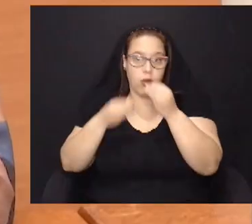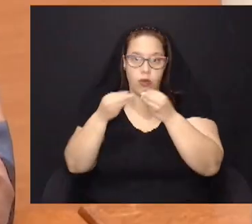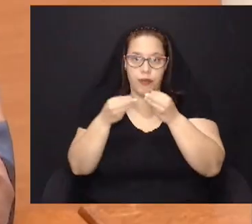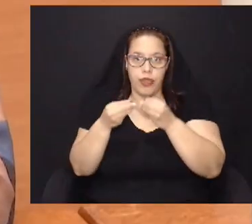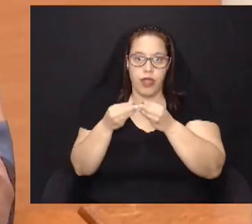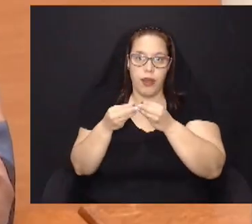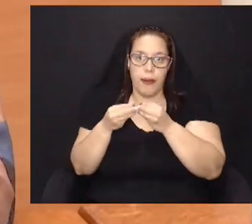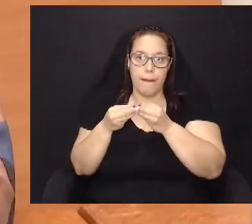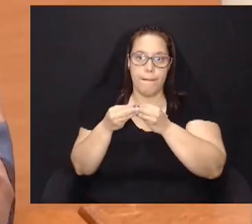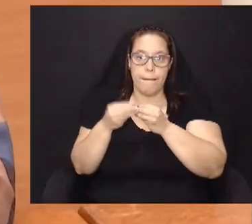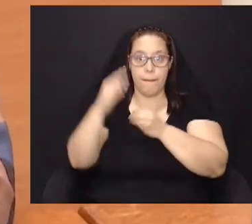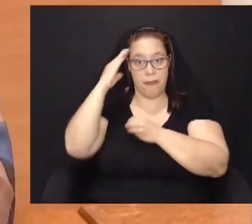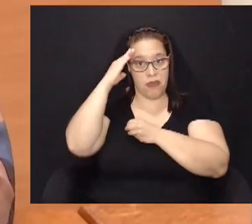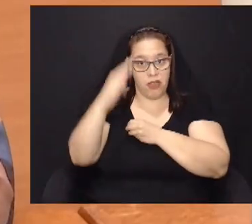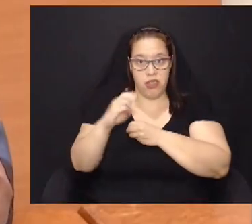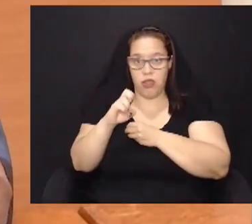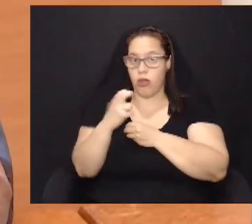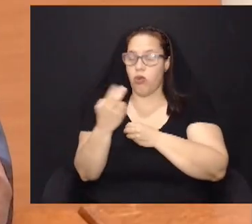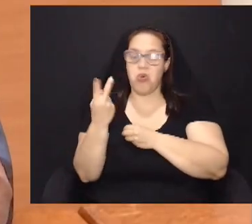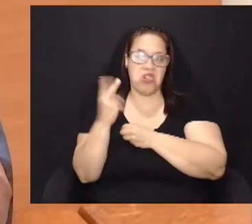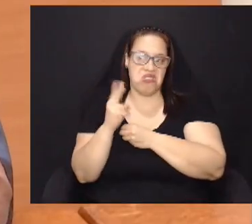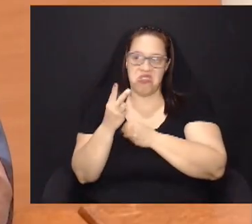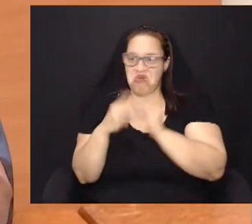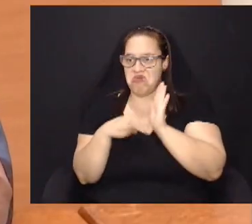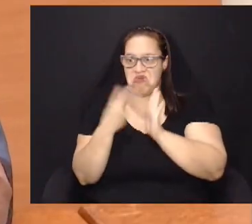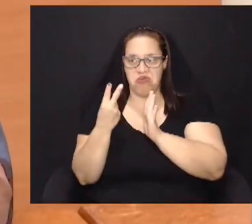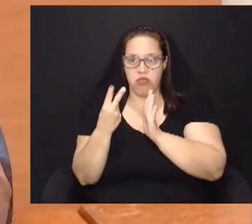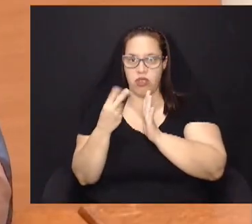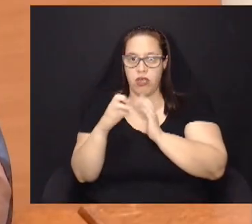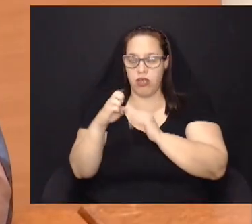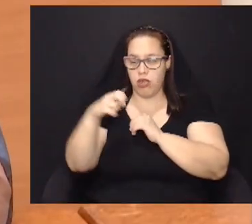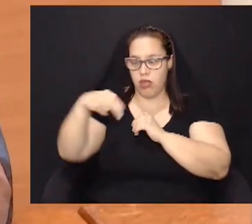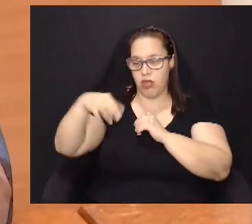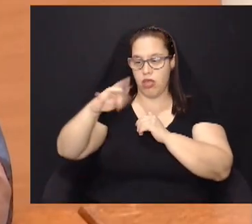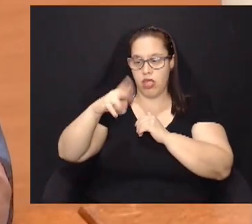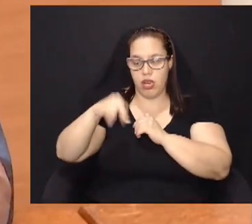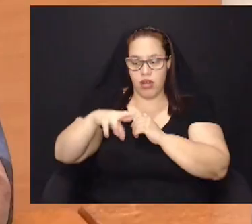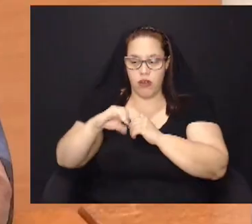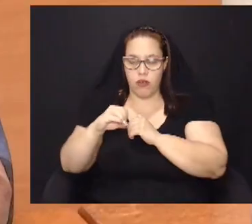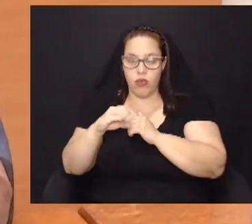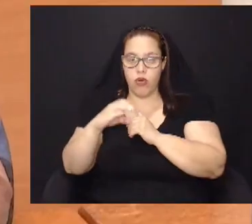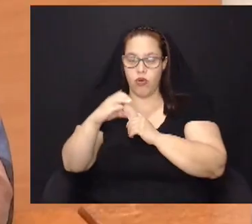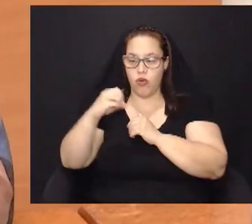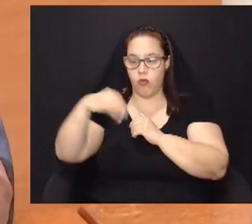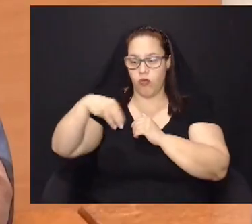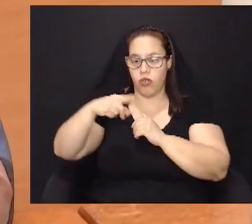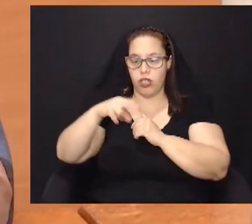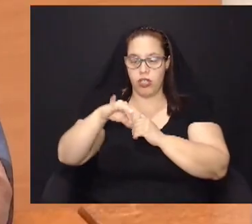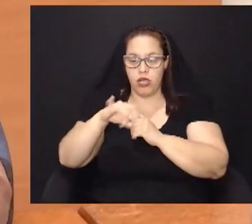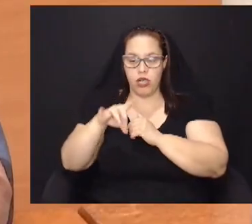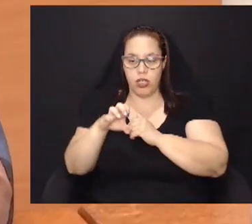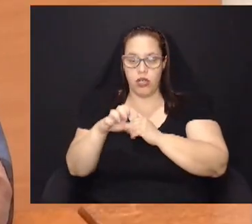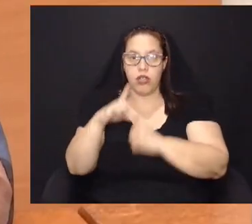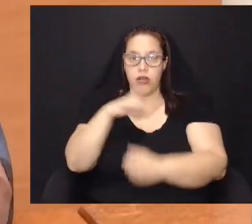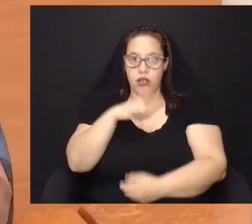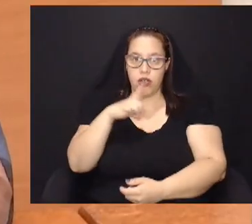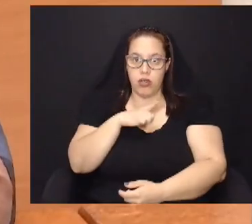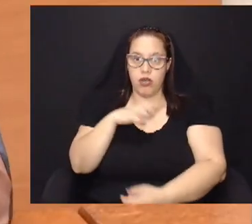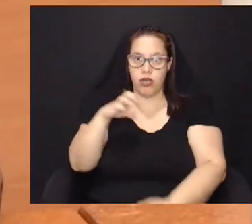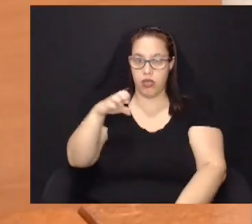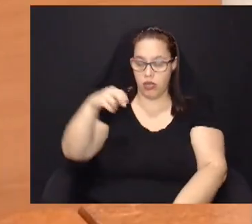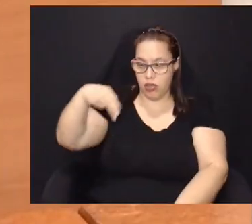tanto na principal como na secundária, é o entretenimento, que é a maior incomodidade. Então, se você tem o entretenimento